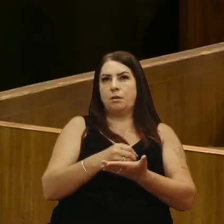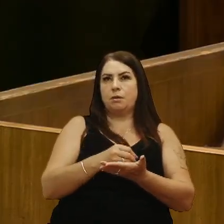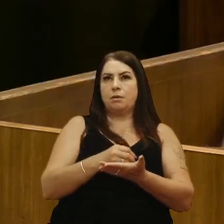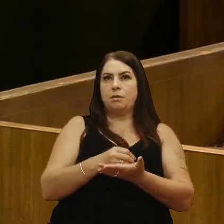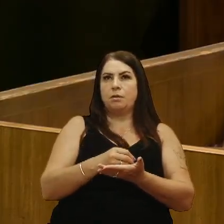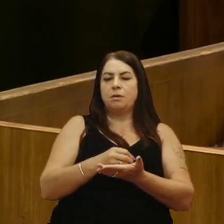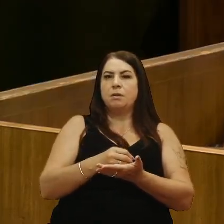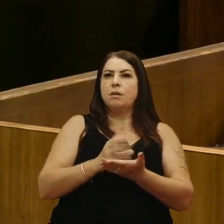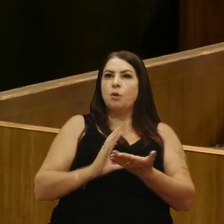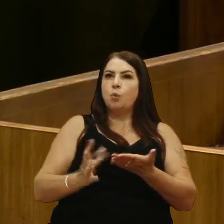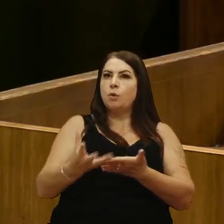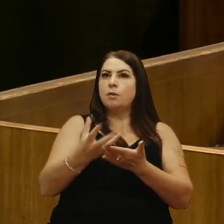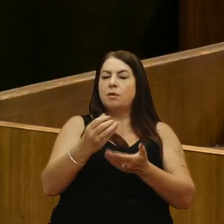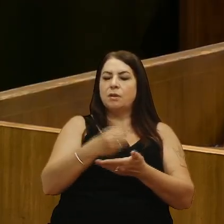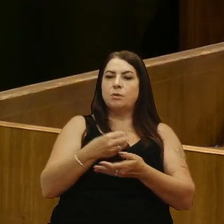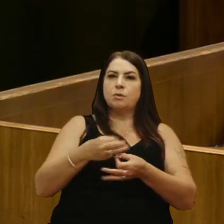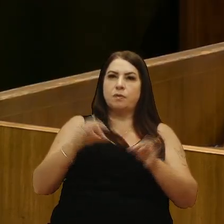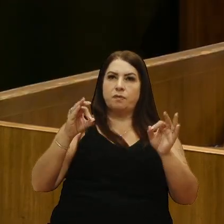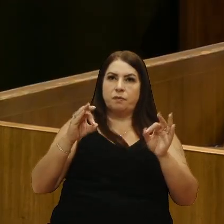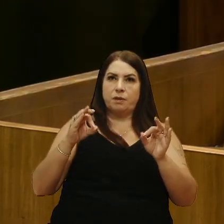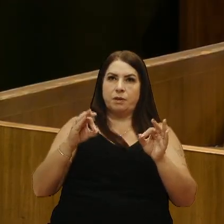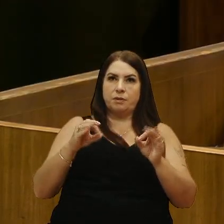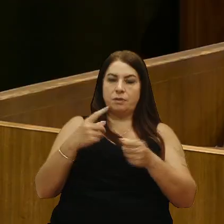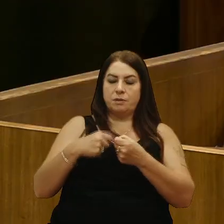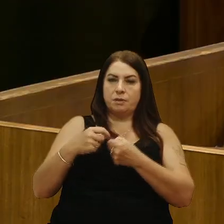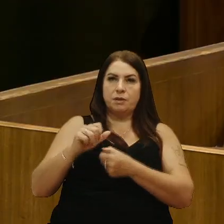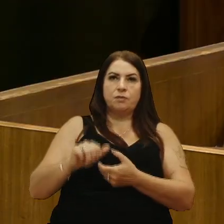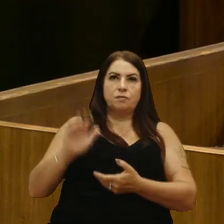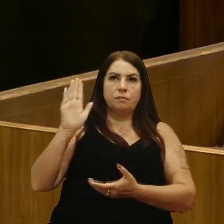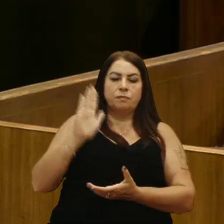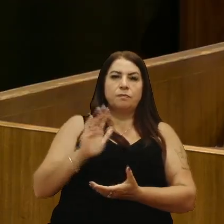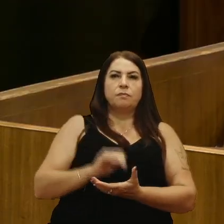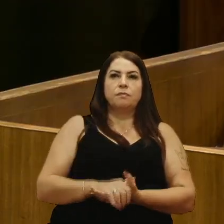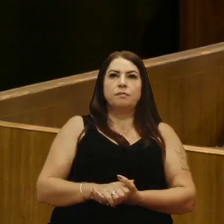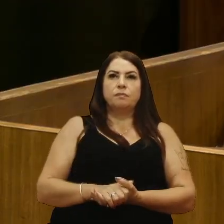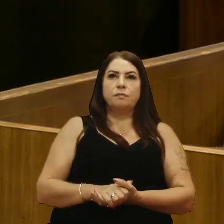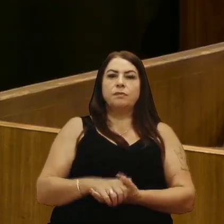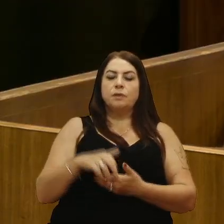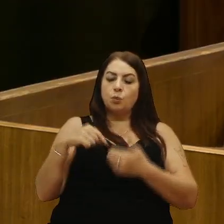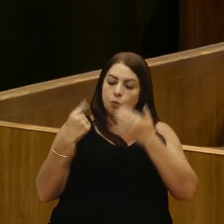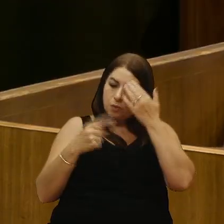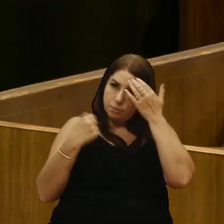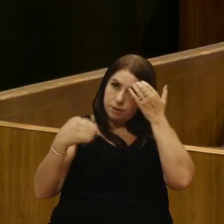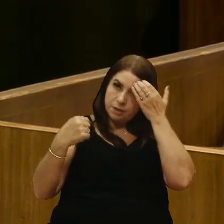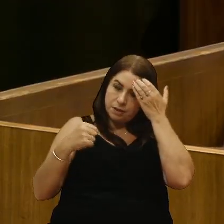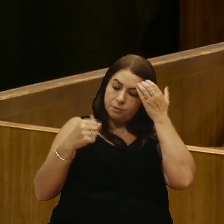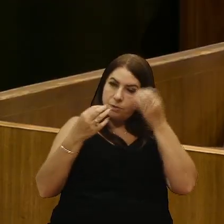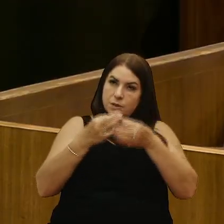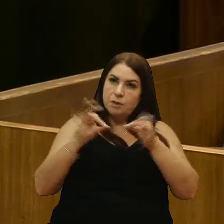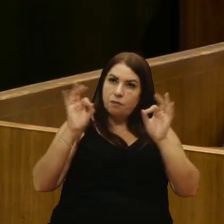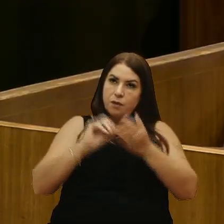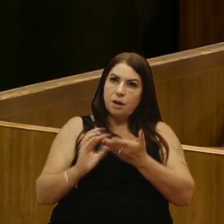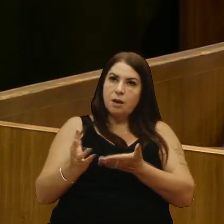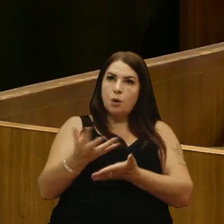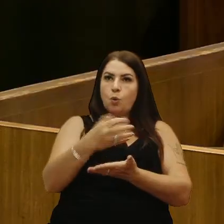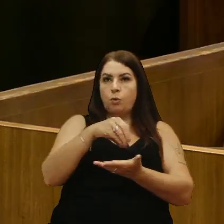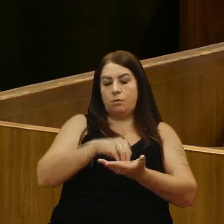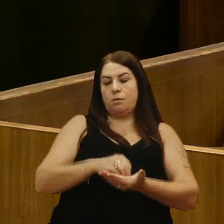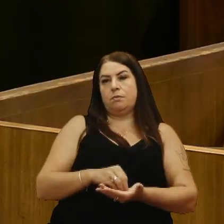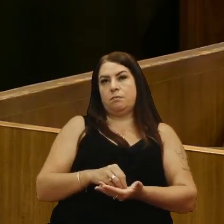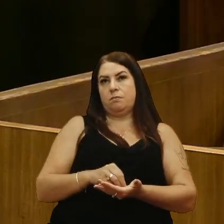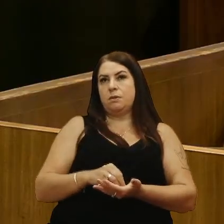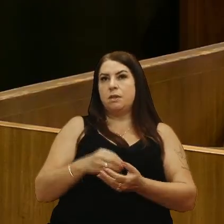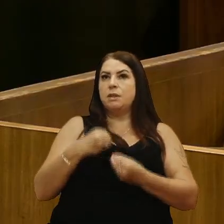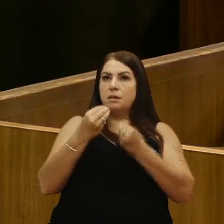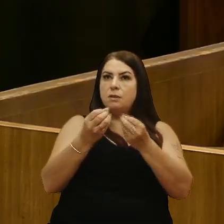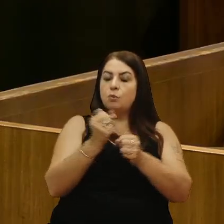tem salvado a cidade. E pediu uma parte, Zé D'Ambrosio. Então, nós precisamos salvar a Codeca, dando